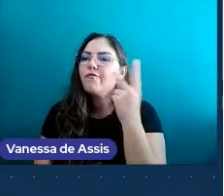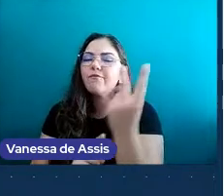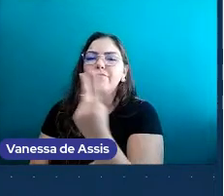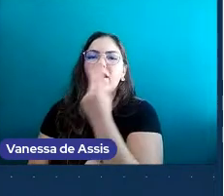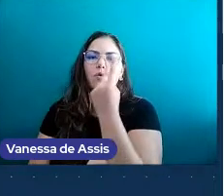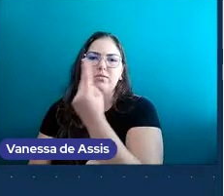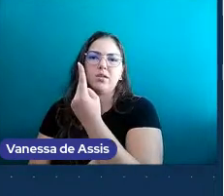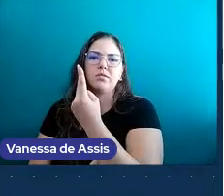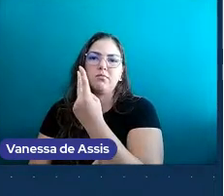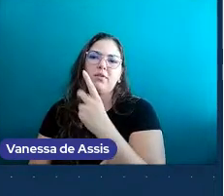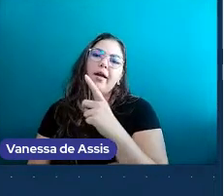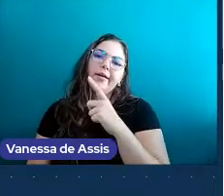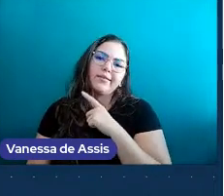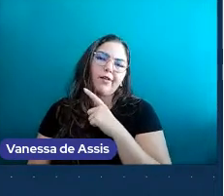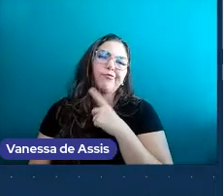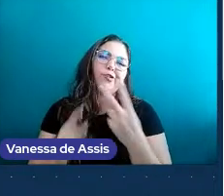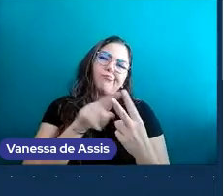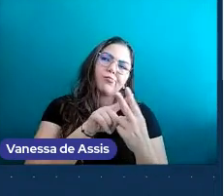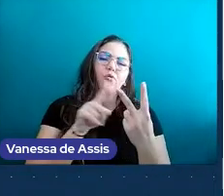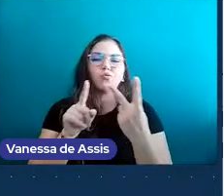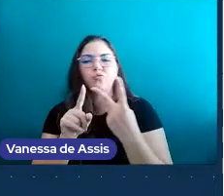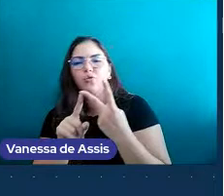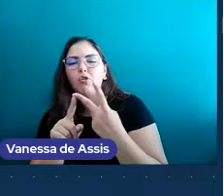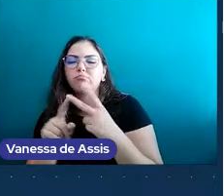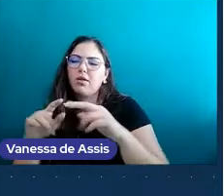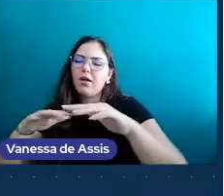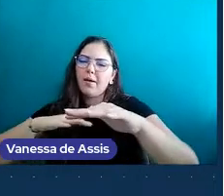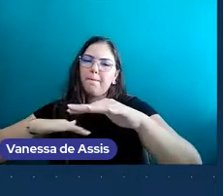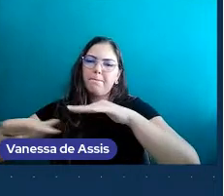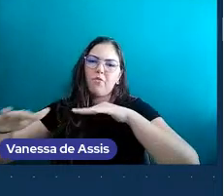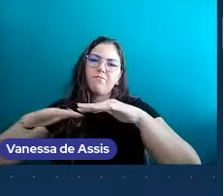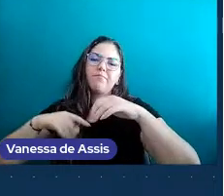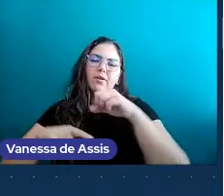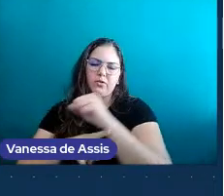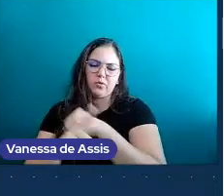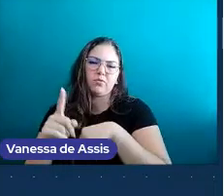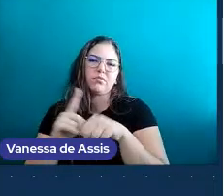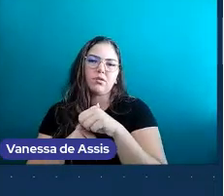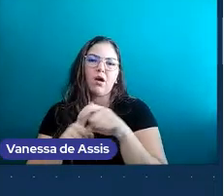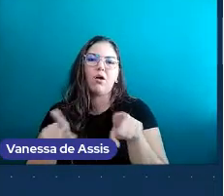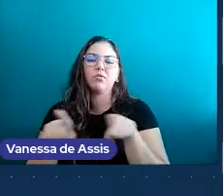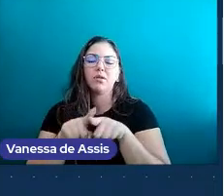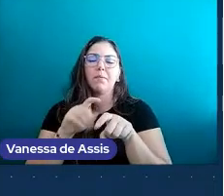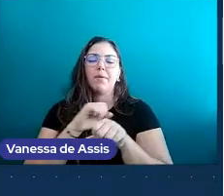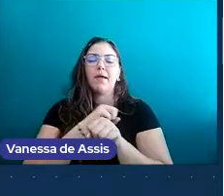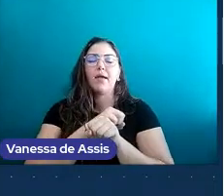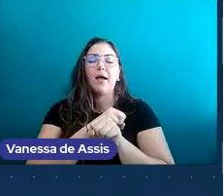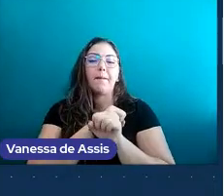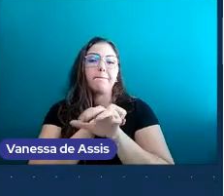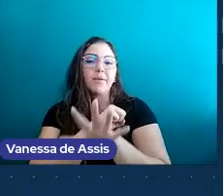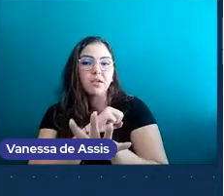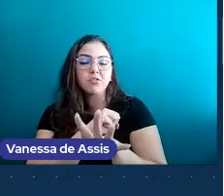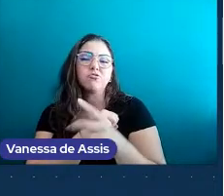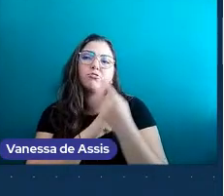movimentos sociais, por assim dizer, a própria mídia que colabora para isso, mas em alguma medida